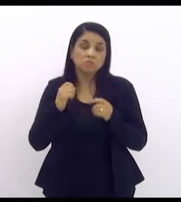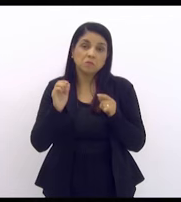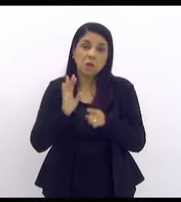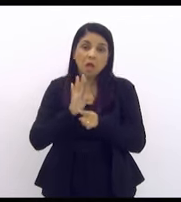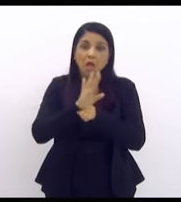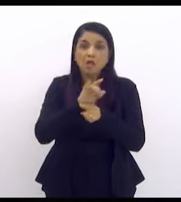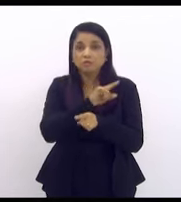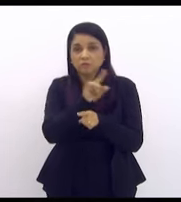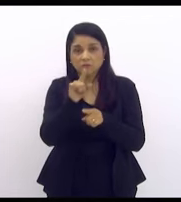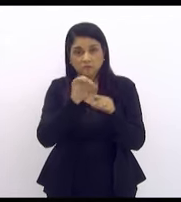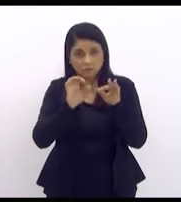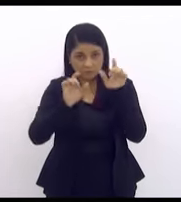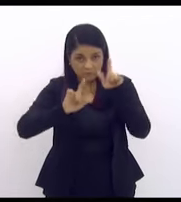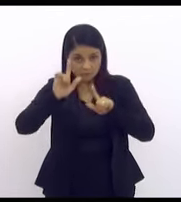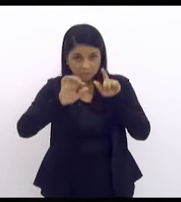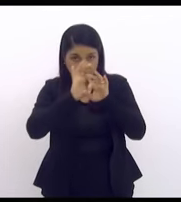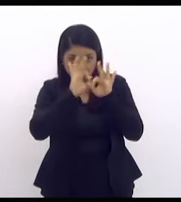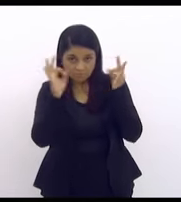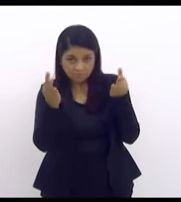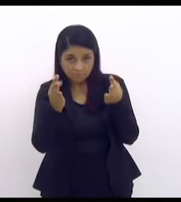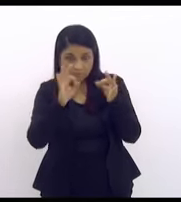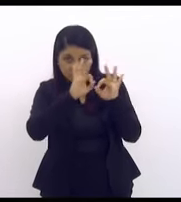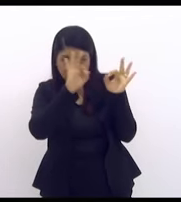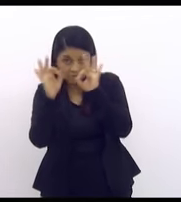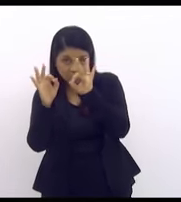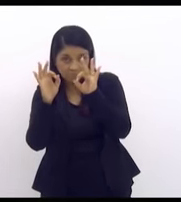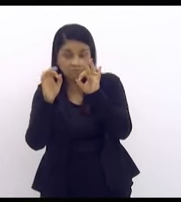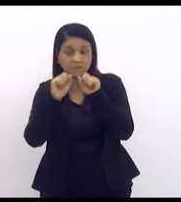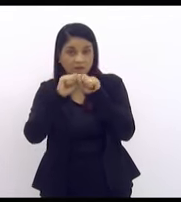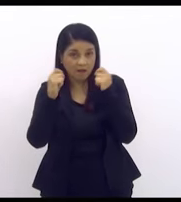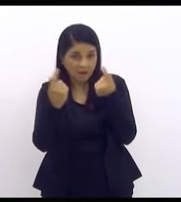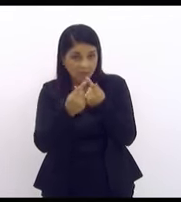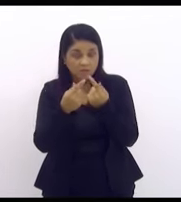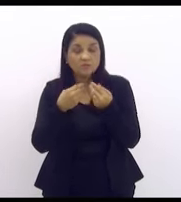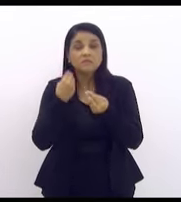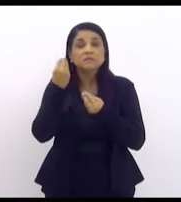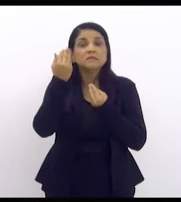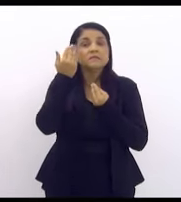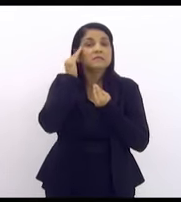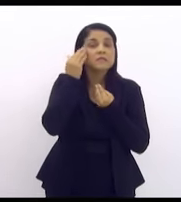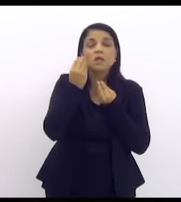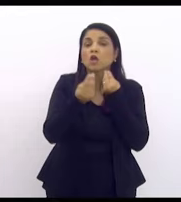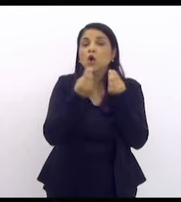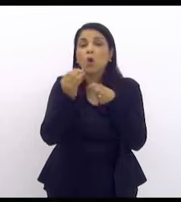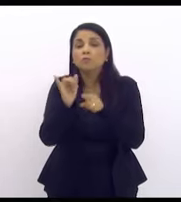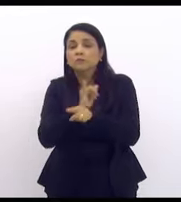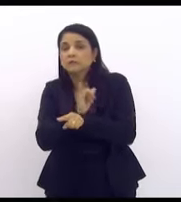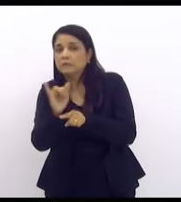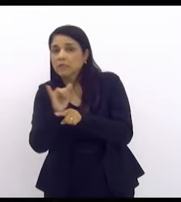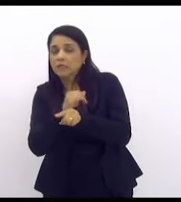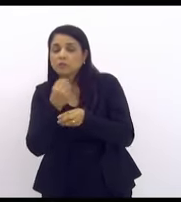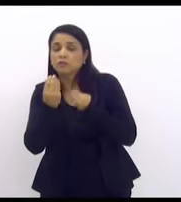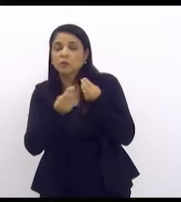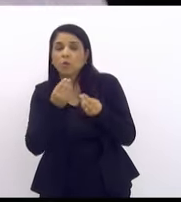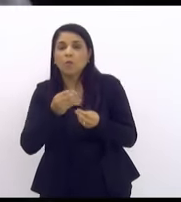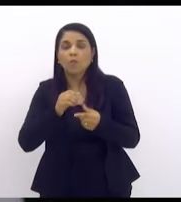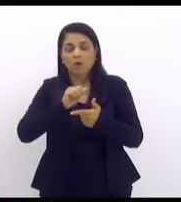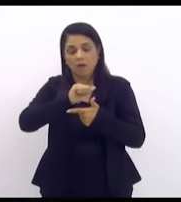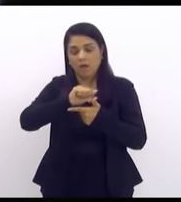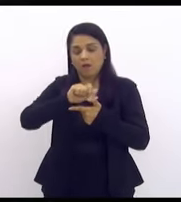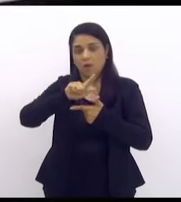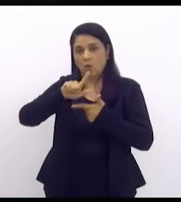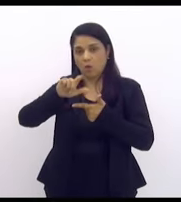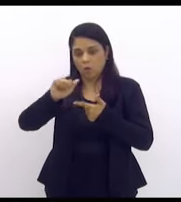em casa, de terem entendido um pouquinho como é que funciona as peças orçamentárias, principalmente a lei orçamentária, o